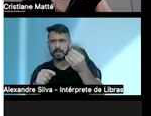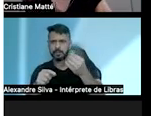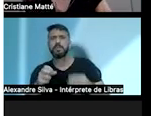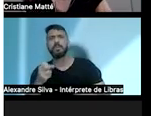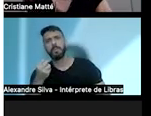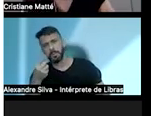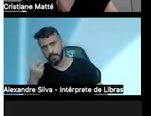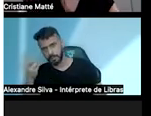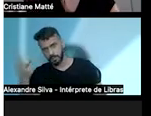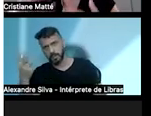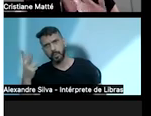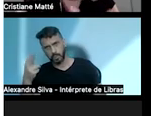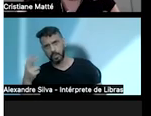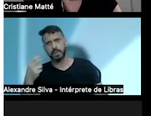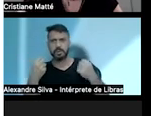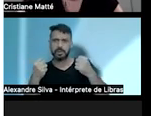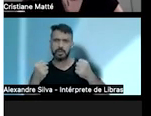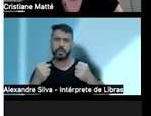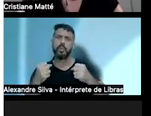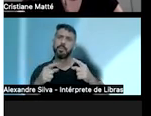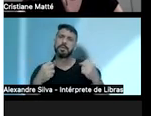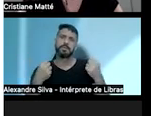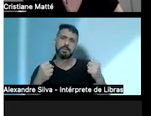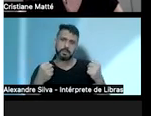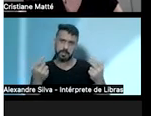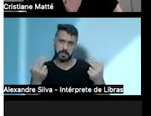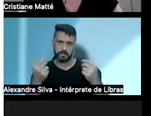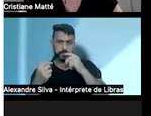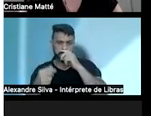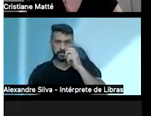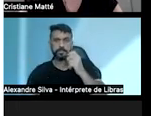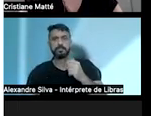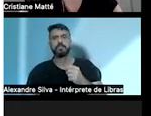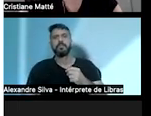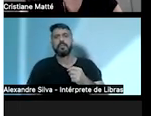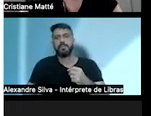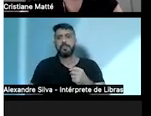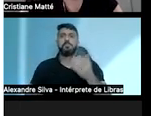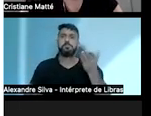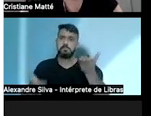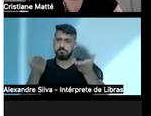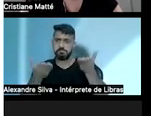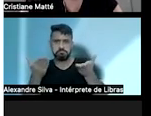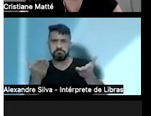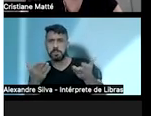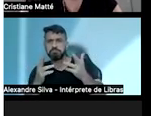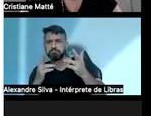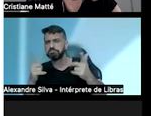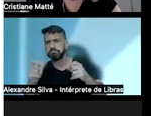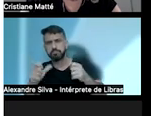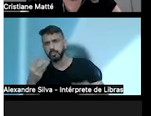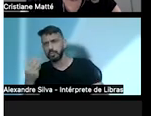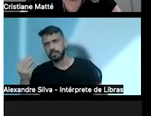tendo a mesma coisa com as mães exercitadas ou os pais exercitados. O peso corporal, ele também não tem muita modificação